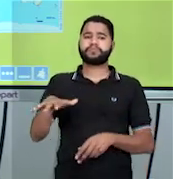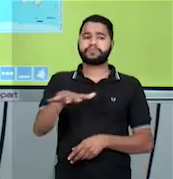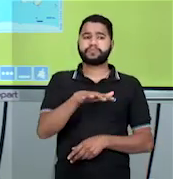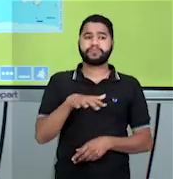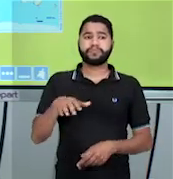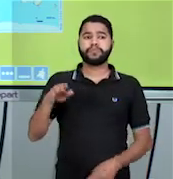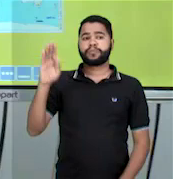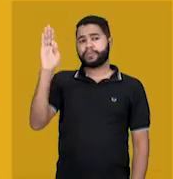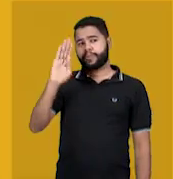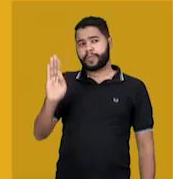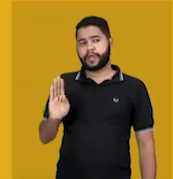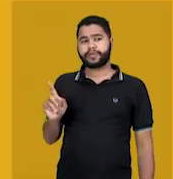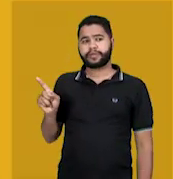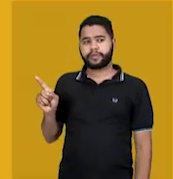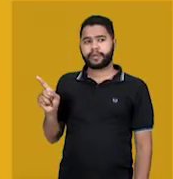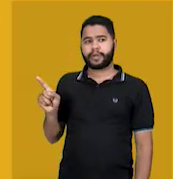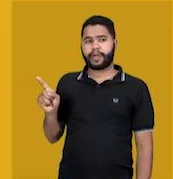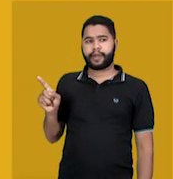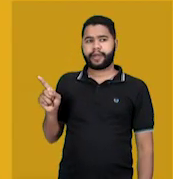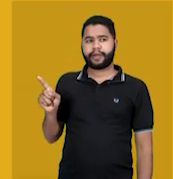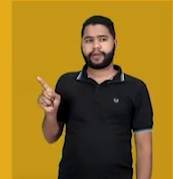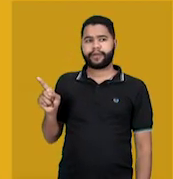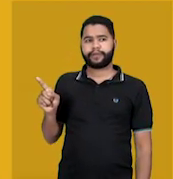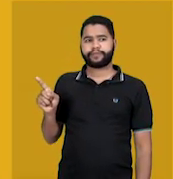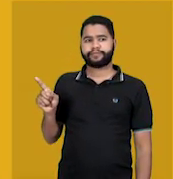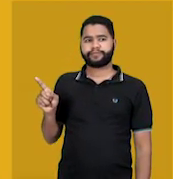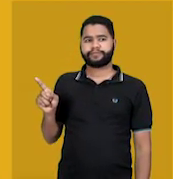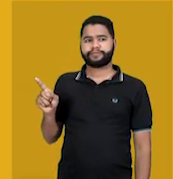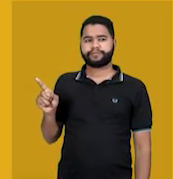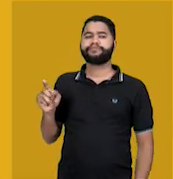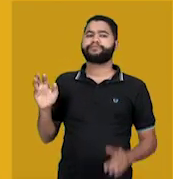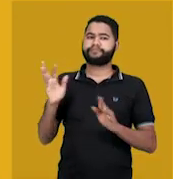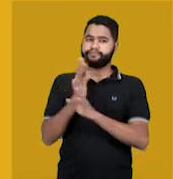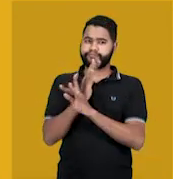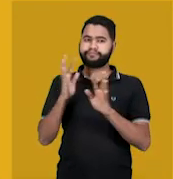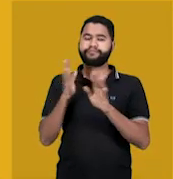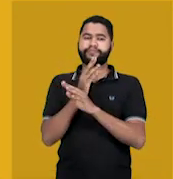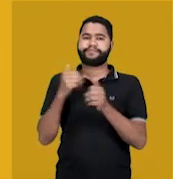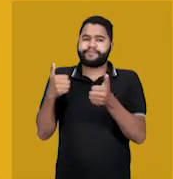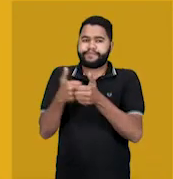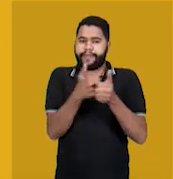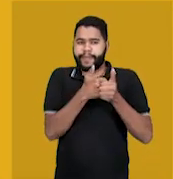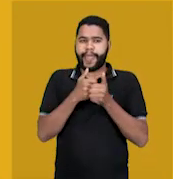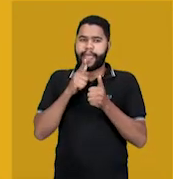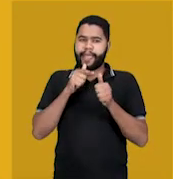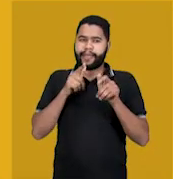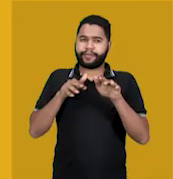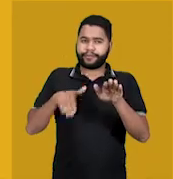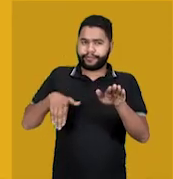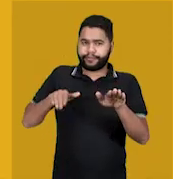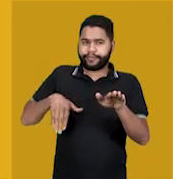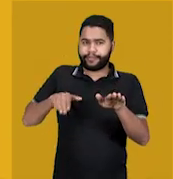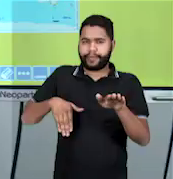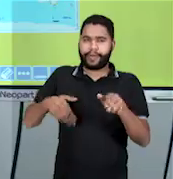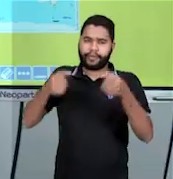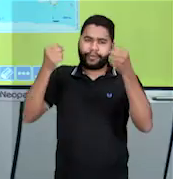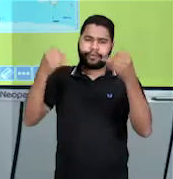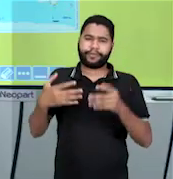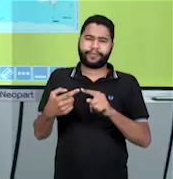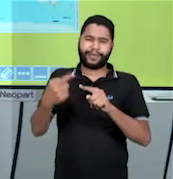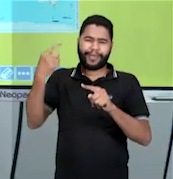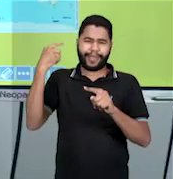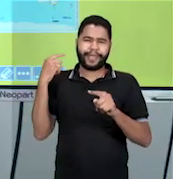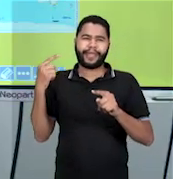O Brasil, né, nessa região da América do Sul aqui, né, a concentração também litorânea do Brasil aí, por isso que eu falei lá no início